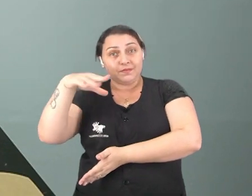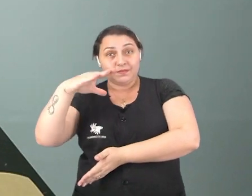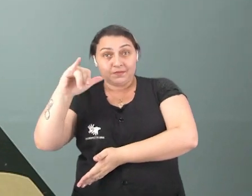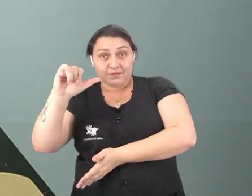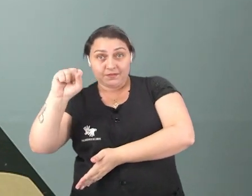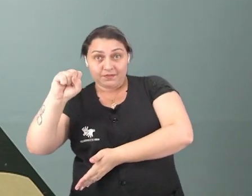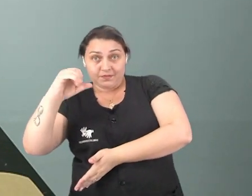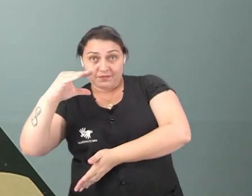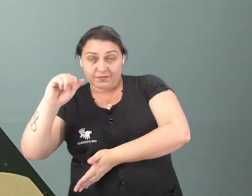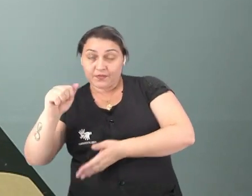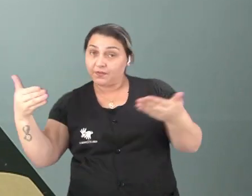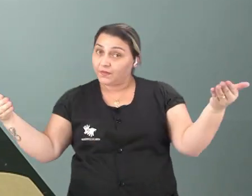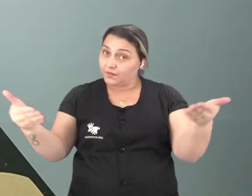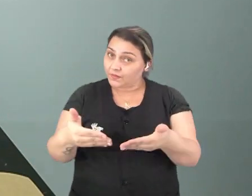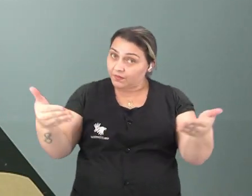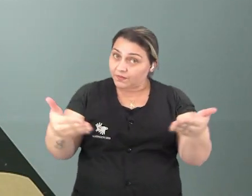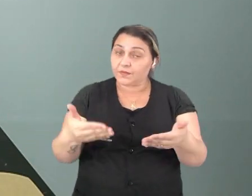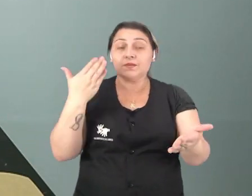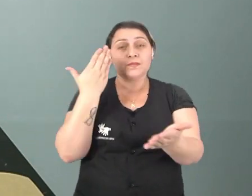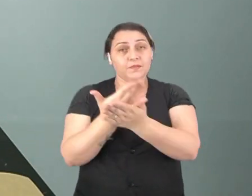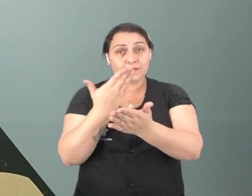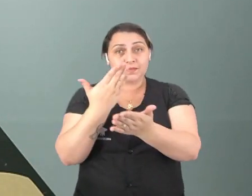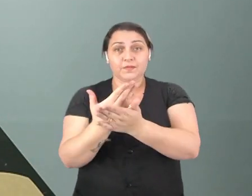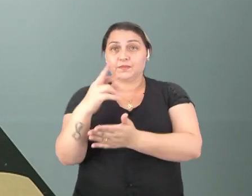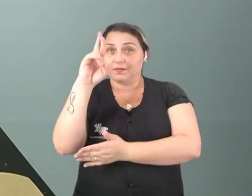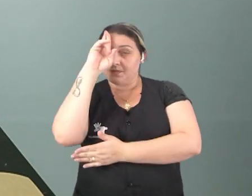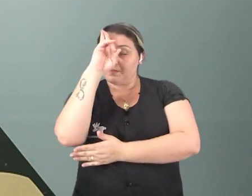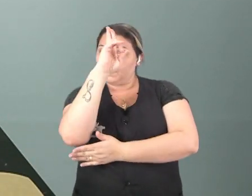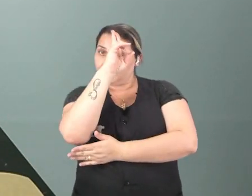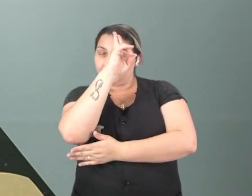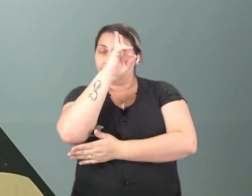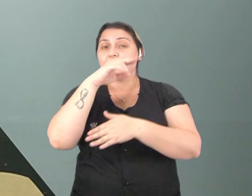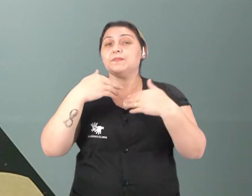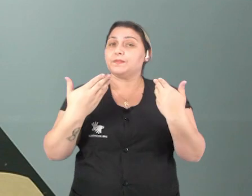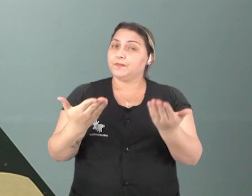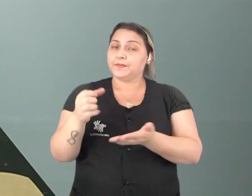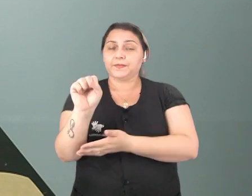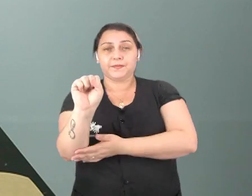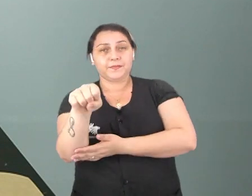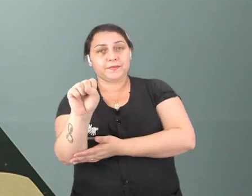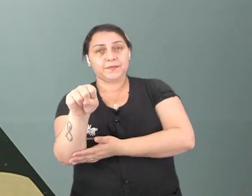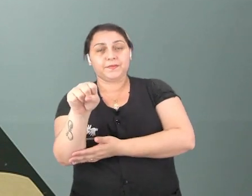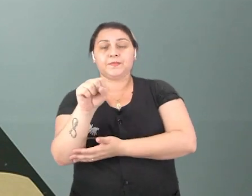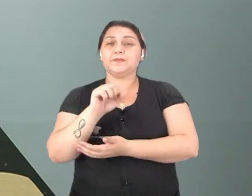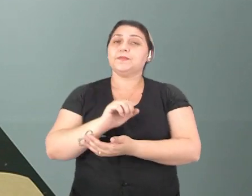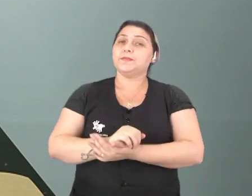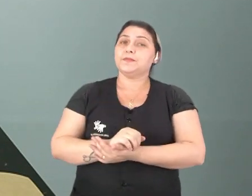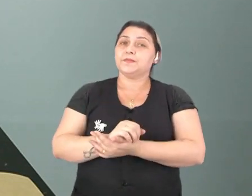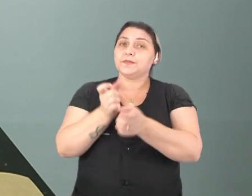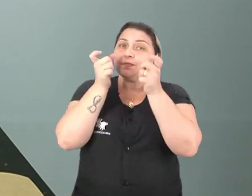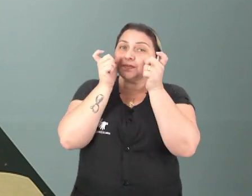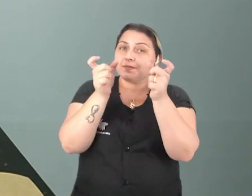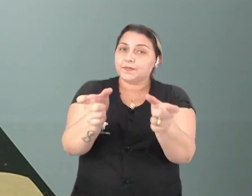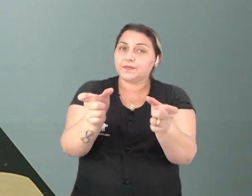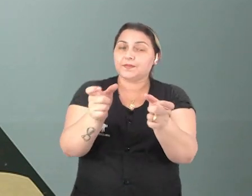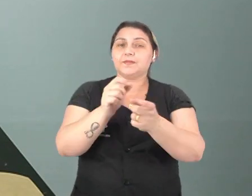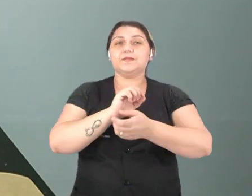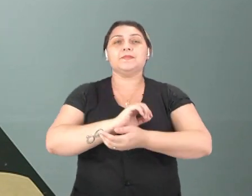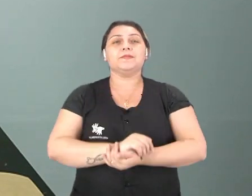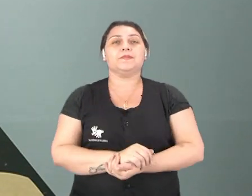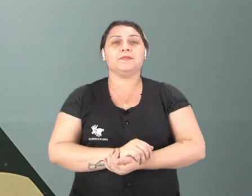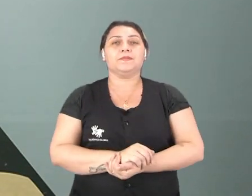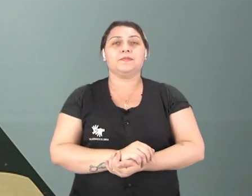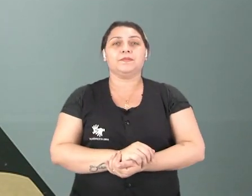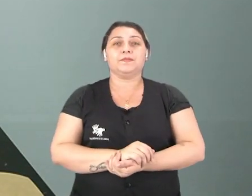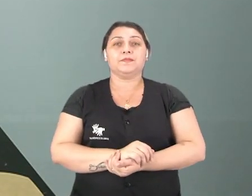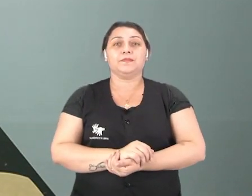hoje nós vamos ter mais uma aula de História, isso mesmo. Fiquem ligadinhos,